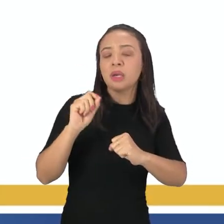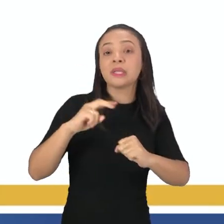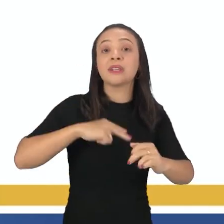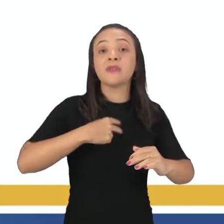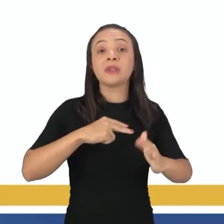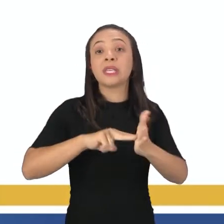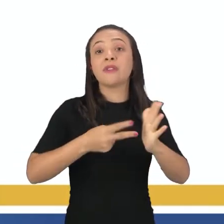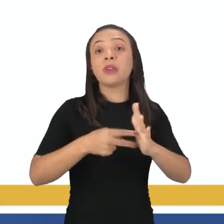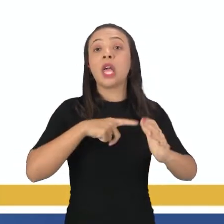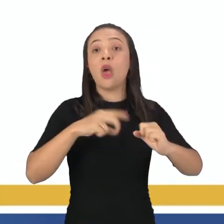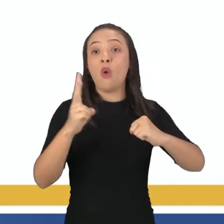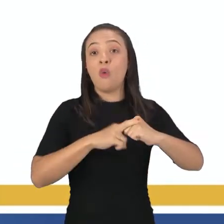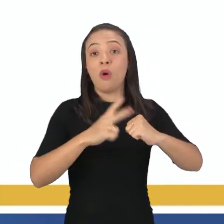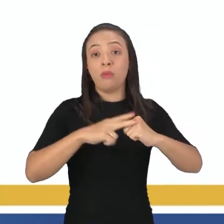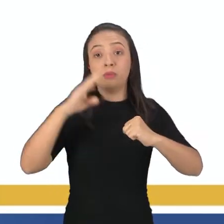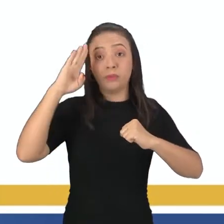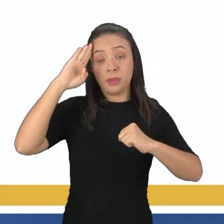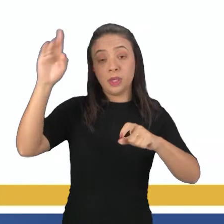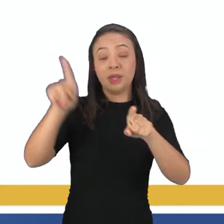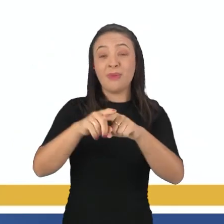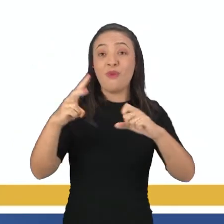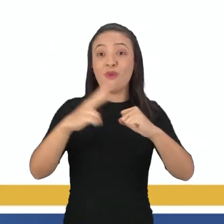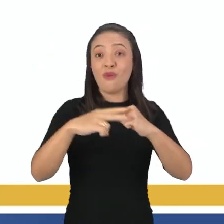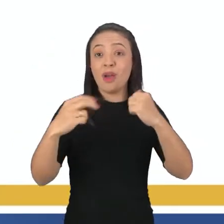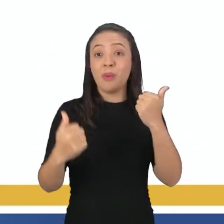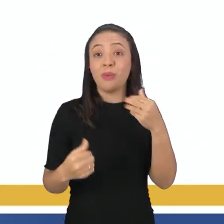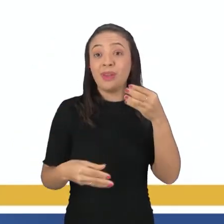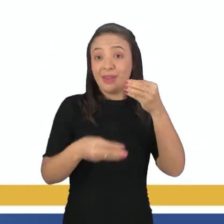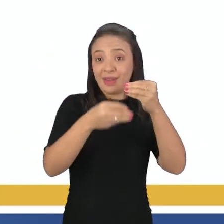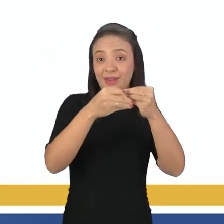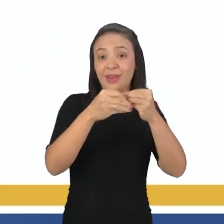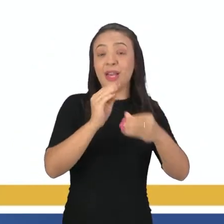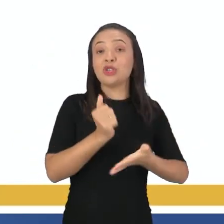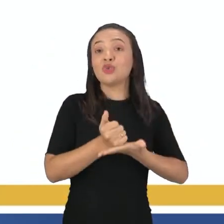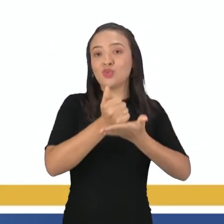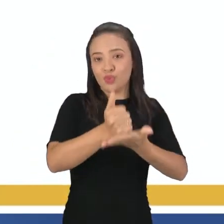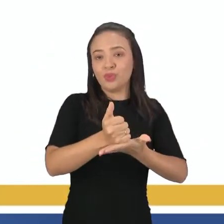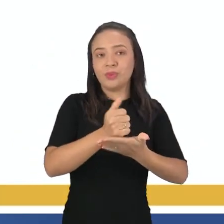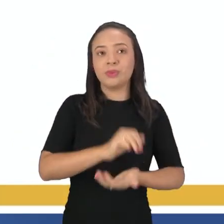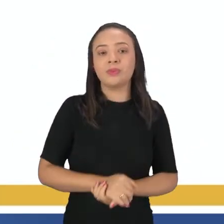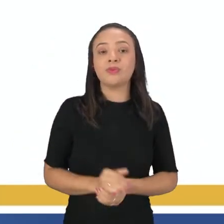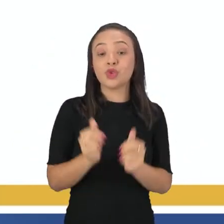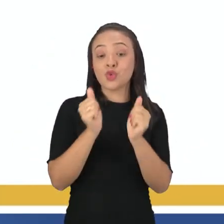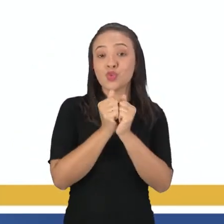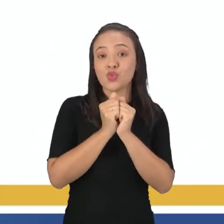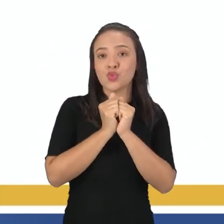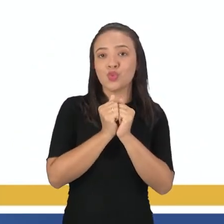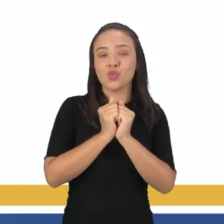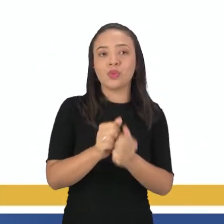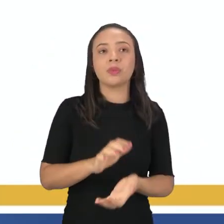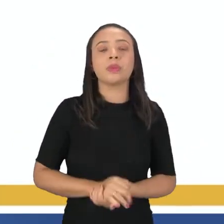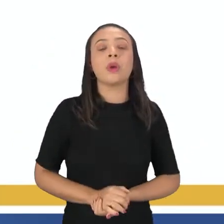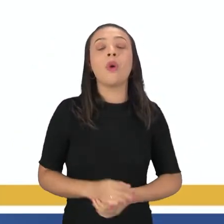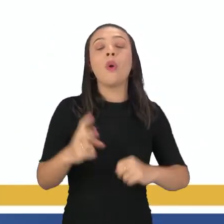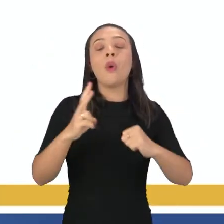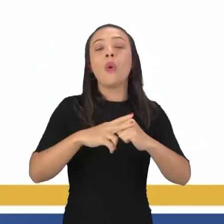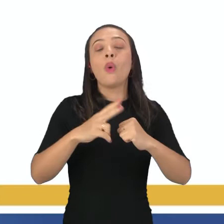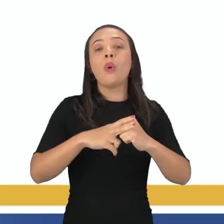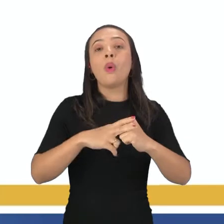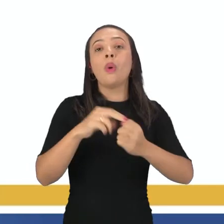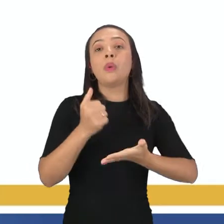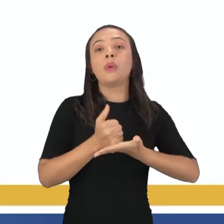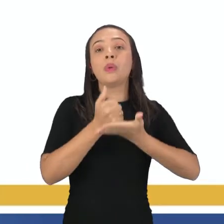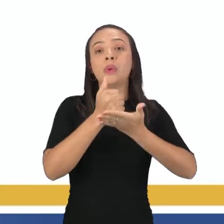verbo principal e um verbo auxiliar, um do ladinho do outro. O verbo auxiliar